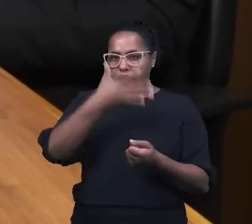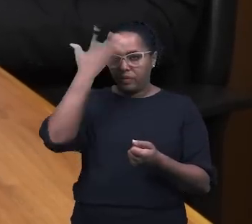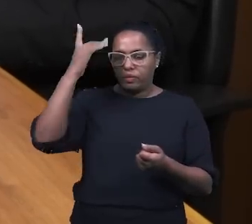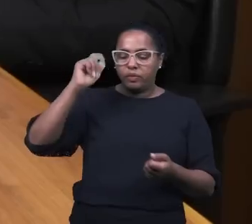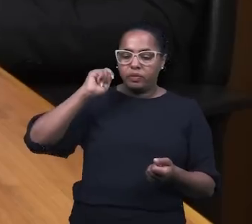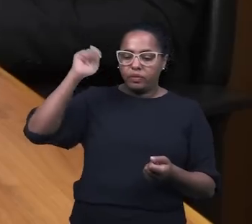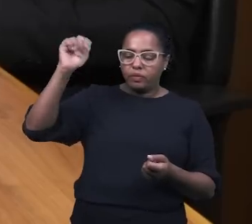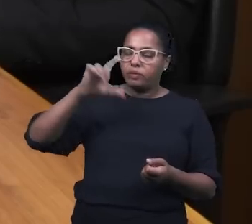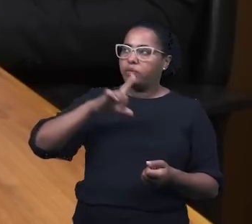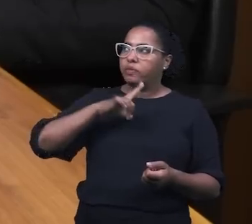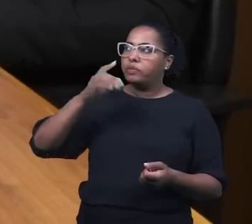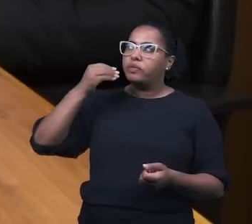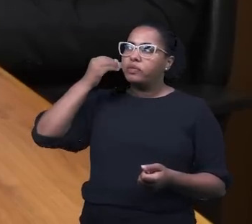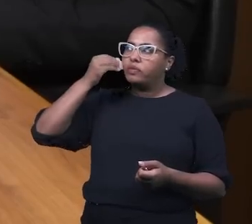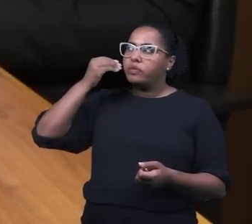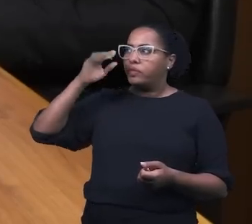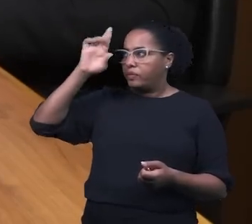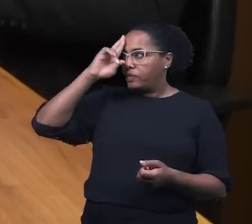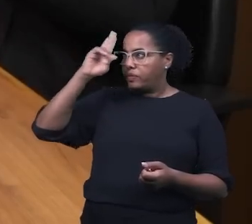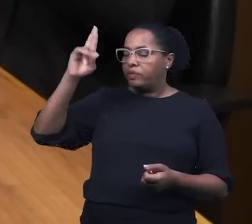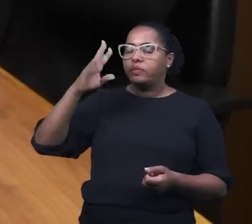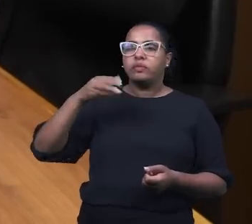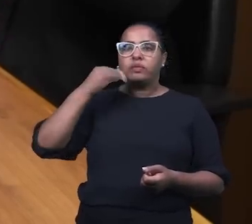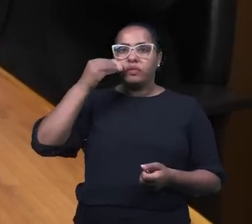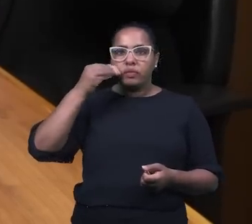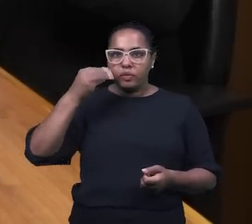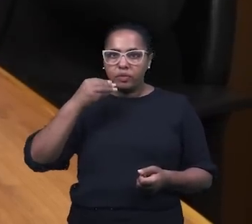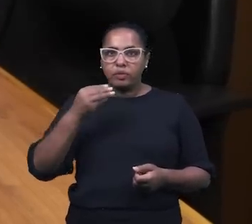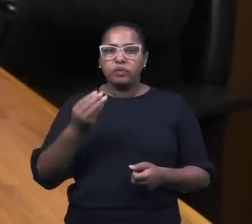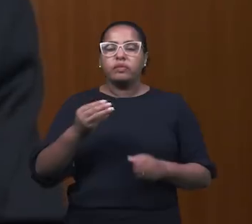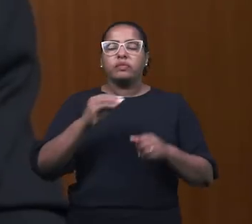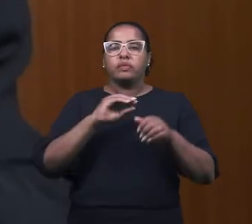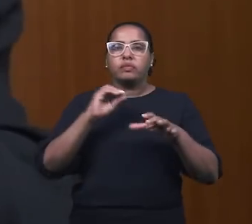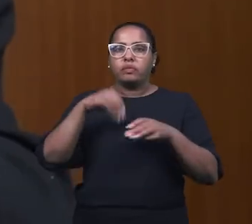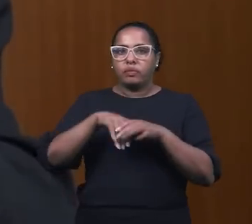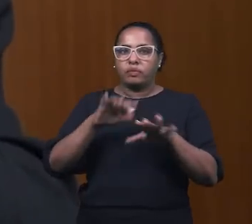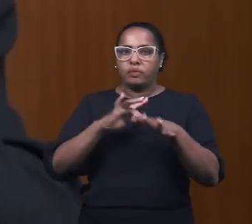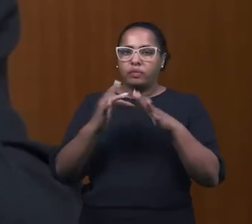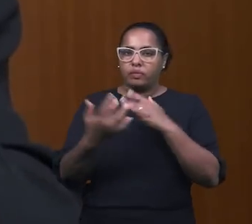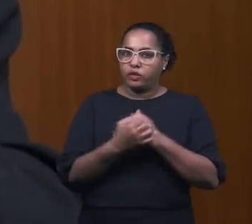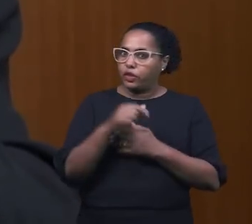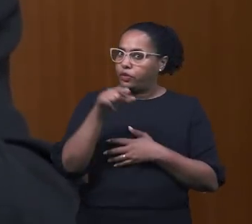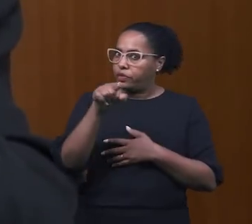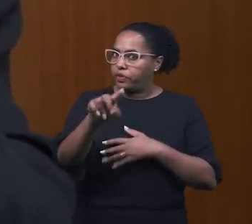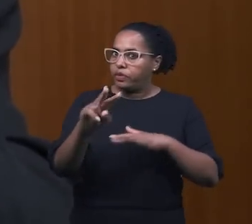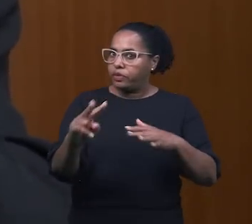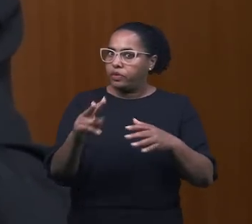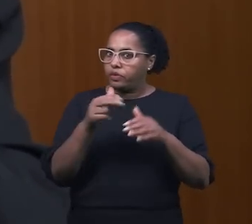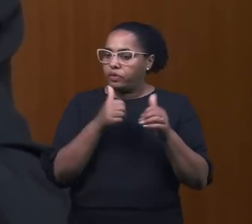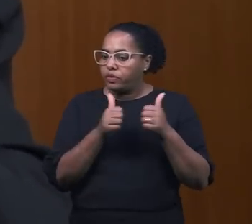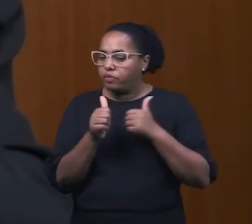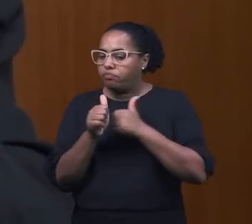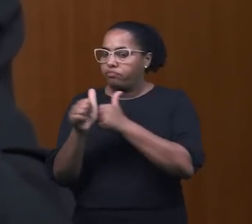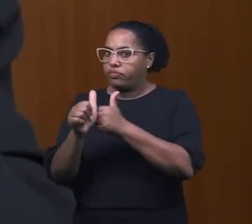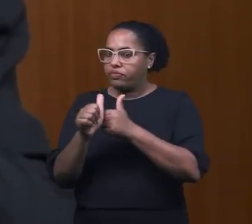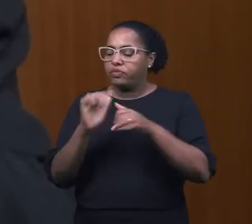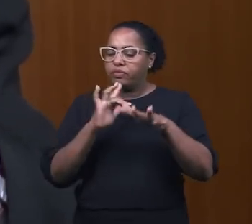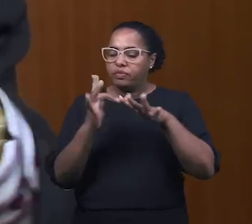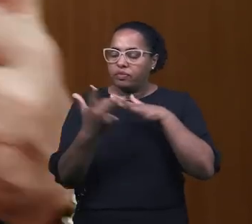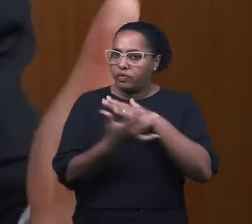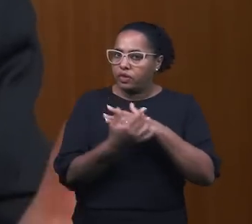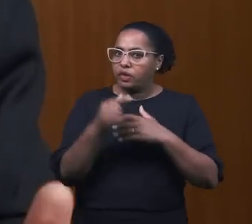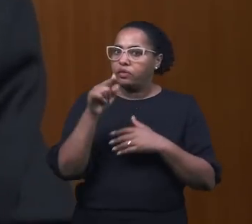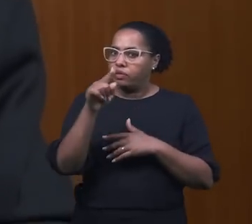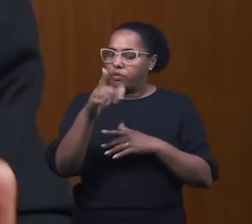autores tiveram com o Senhor, e que essas experiências estão aí nas nossas redes sociais. Você que nos acompanha nas nossas redes sociais, você vai